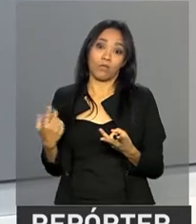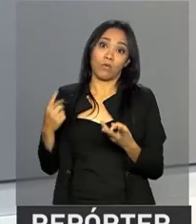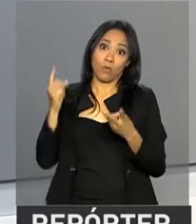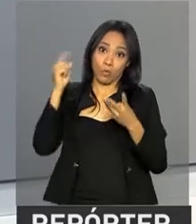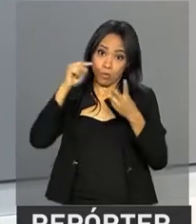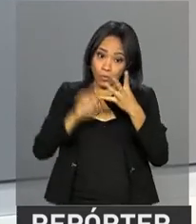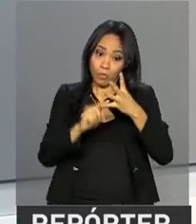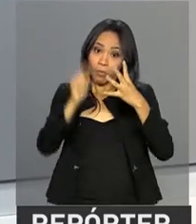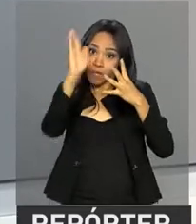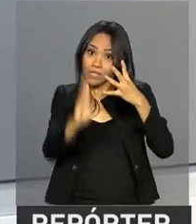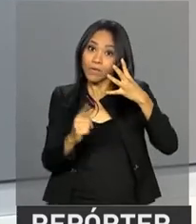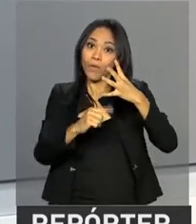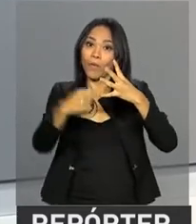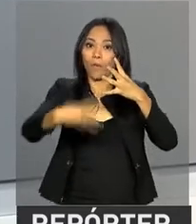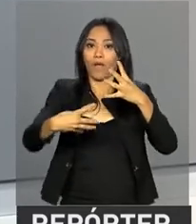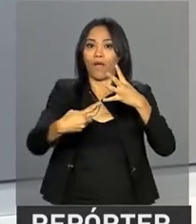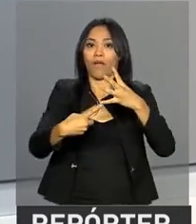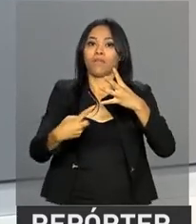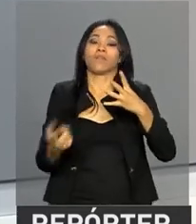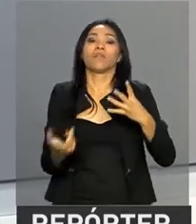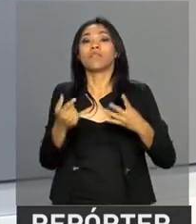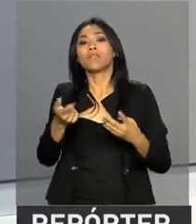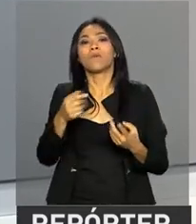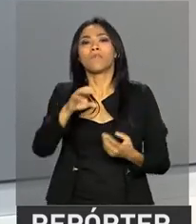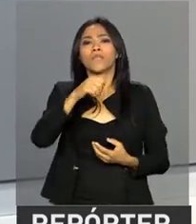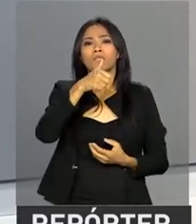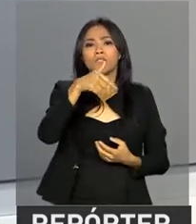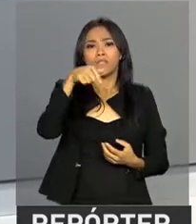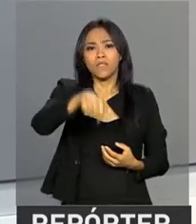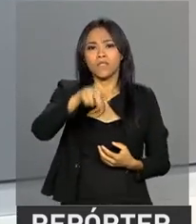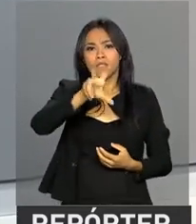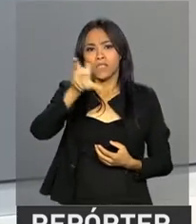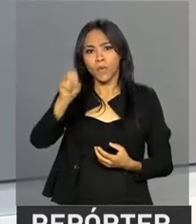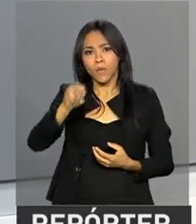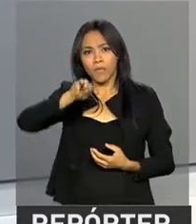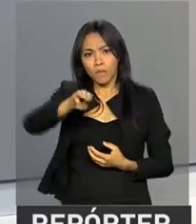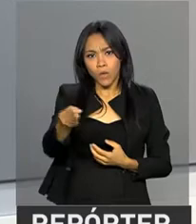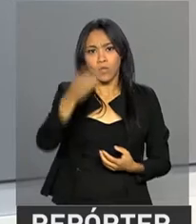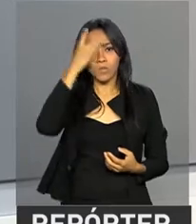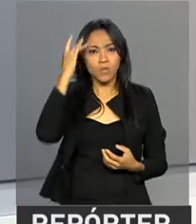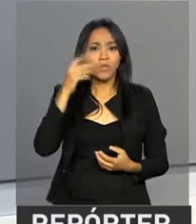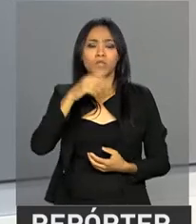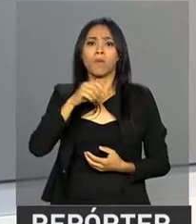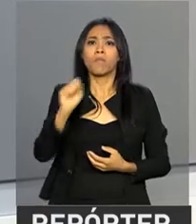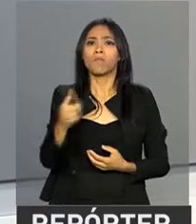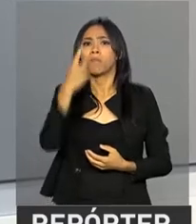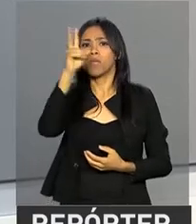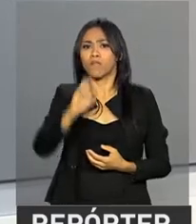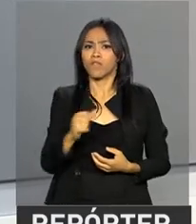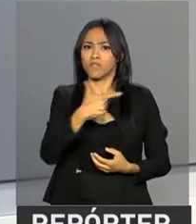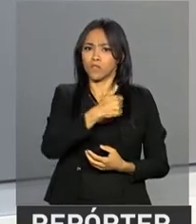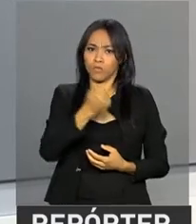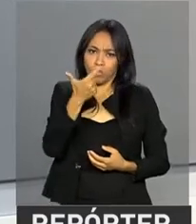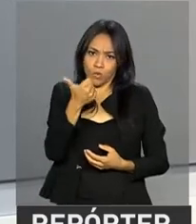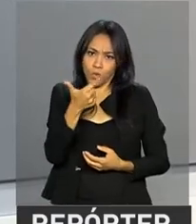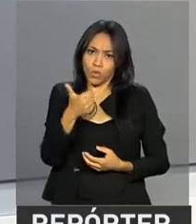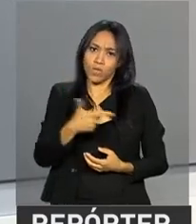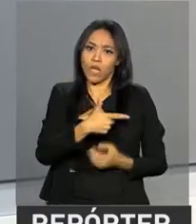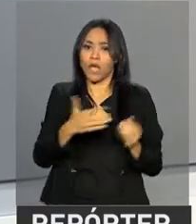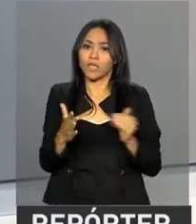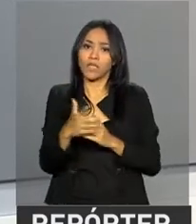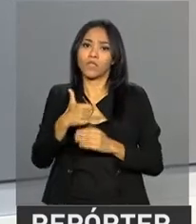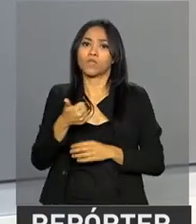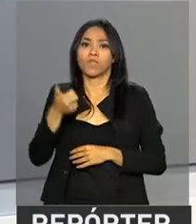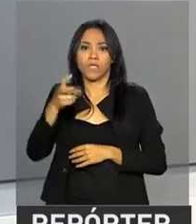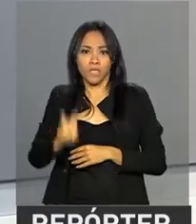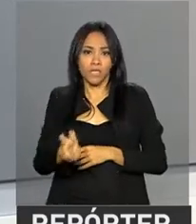é que 90% dos 750 milhões de pessoas que ficaram online pela primeira vez entre 2012 e 2015 viviam